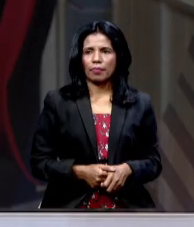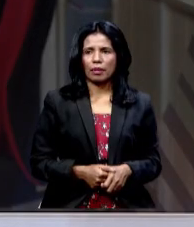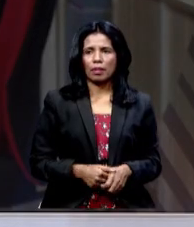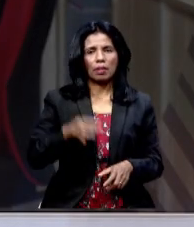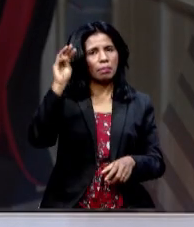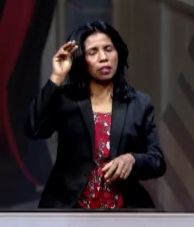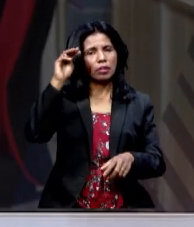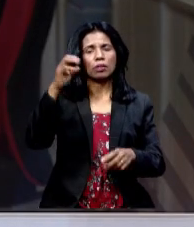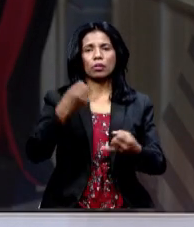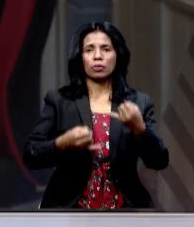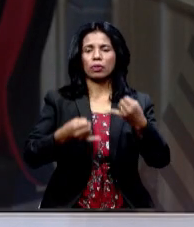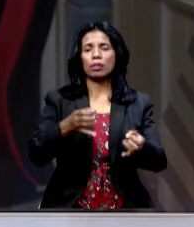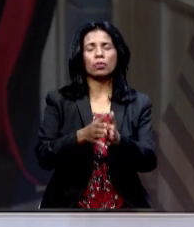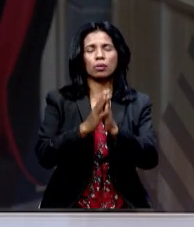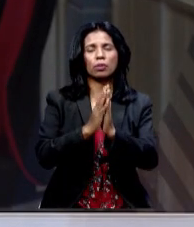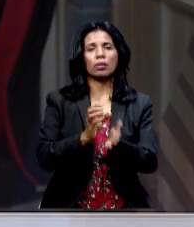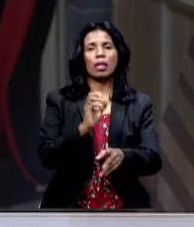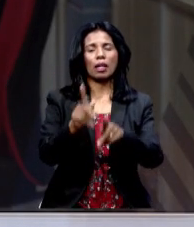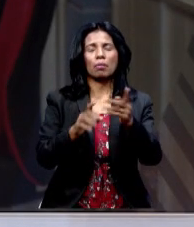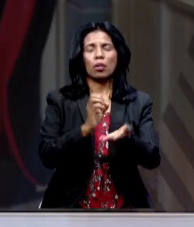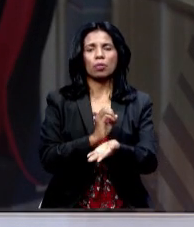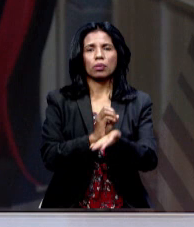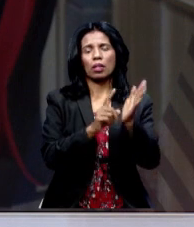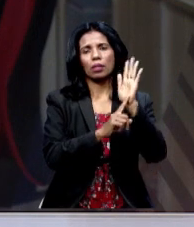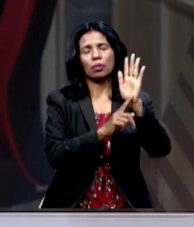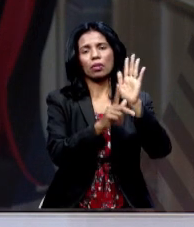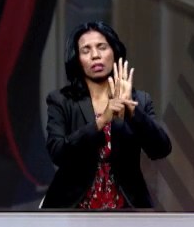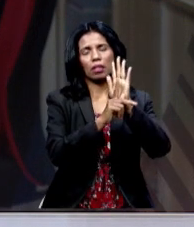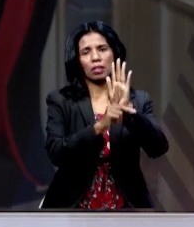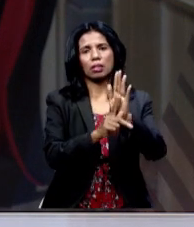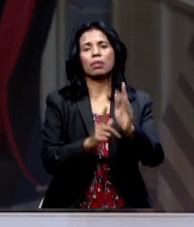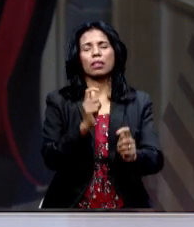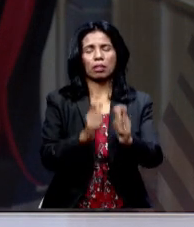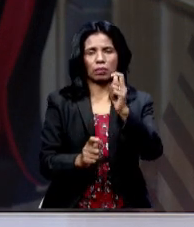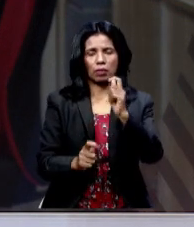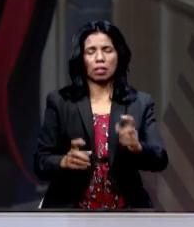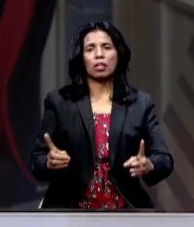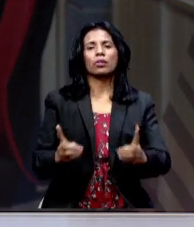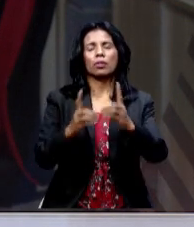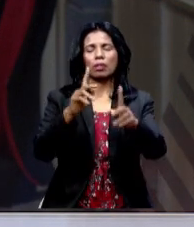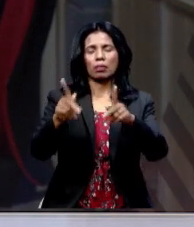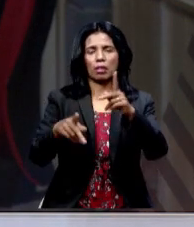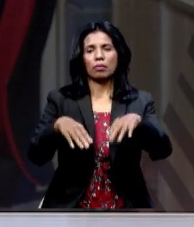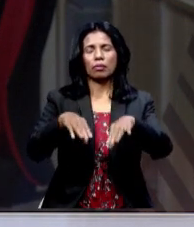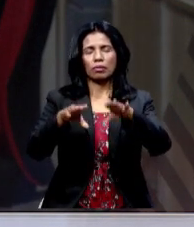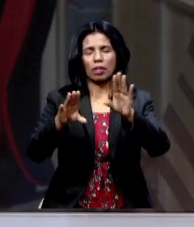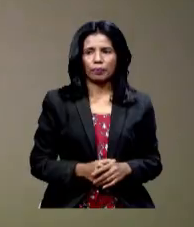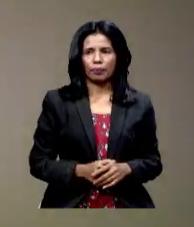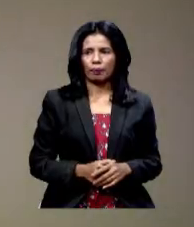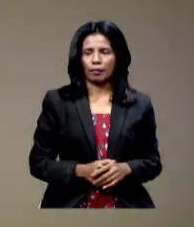Ministro di Justiça su comunidade de Raioa, ato queixa ba tribunal, a sua autoridade de Raioa nebe fan rai no residência estado.